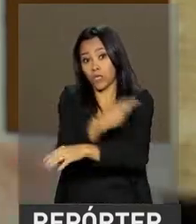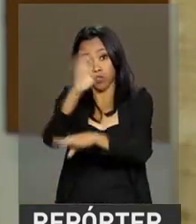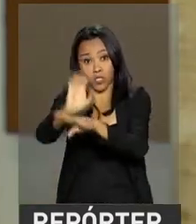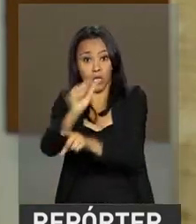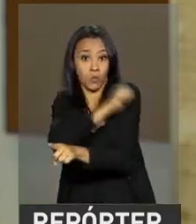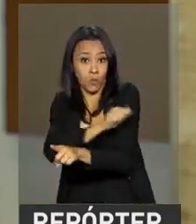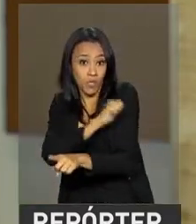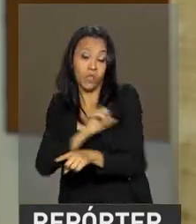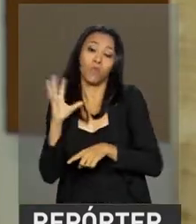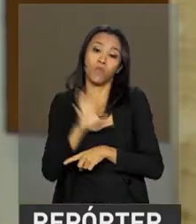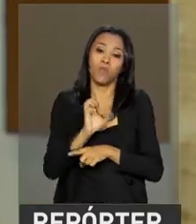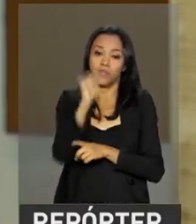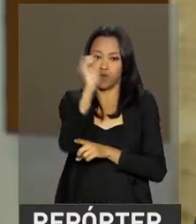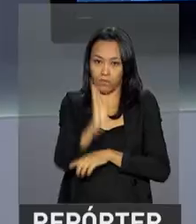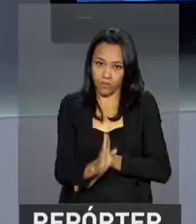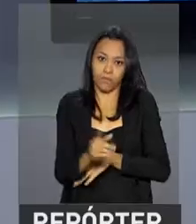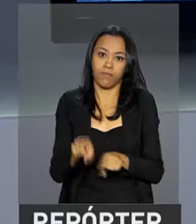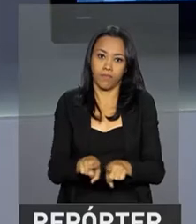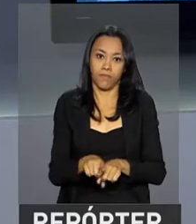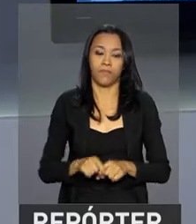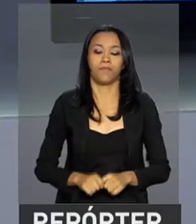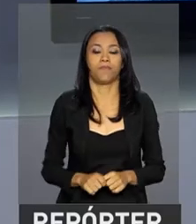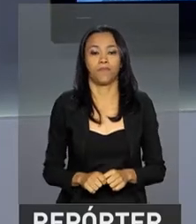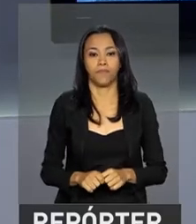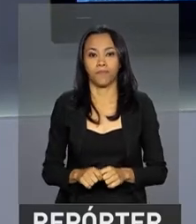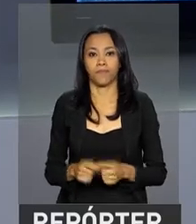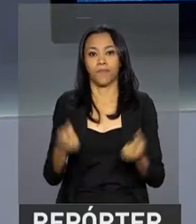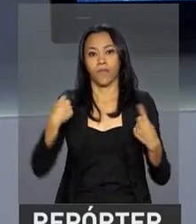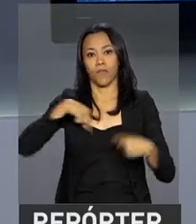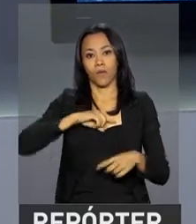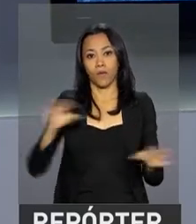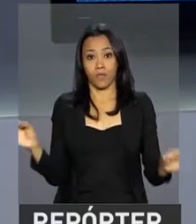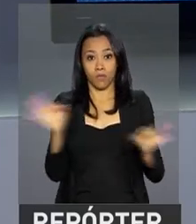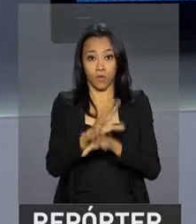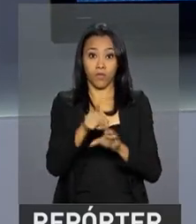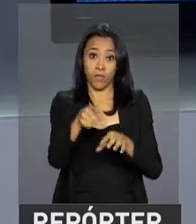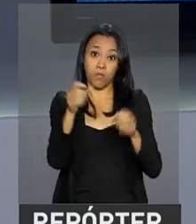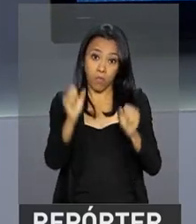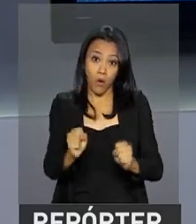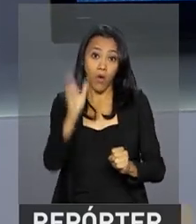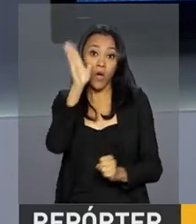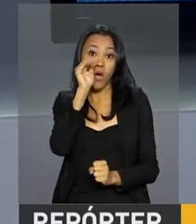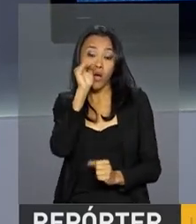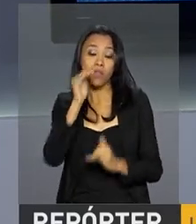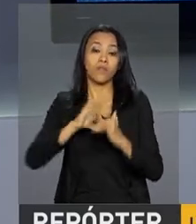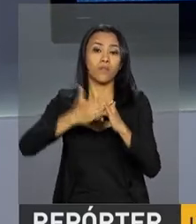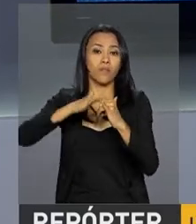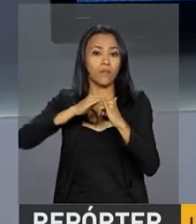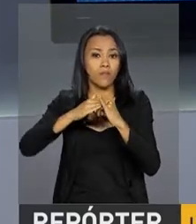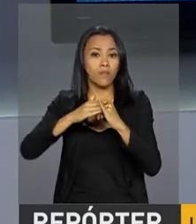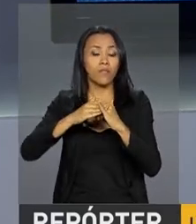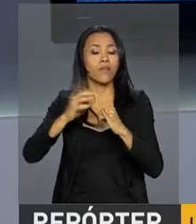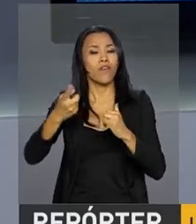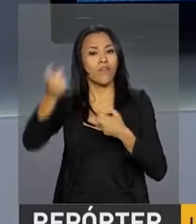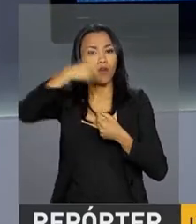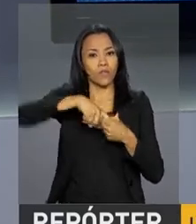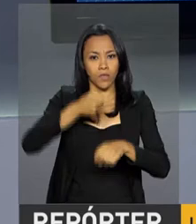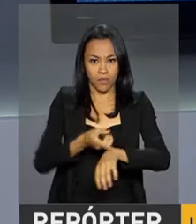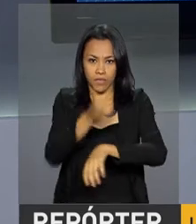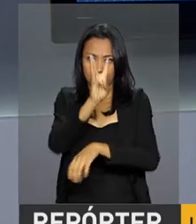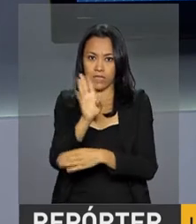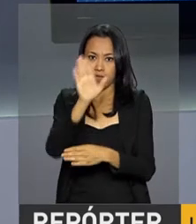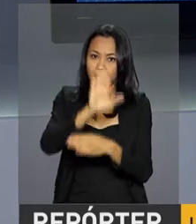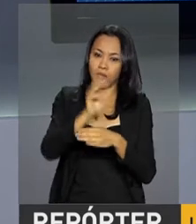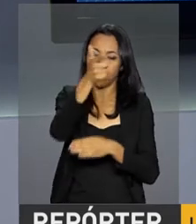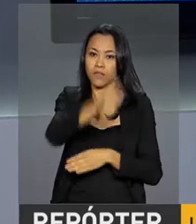pelo resto do país nós ficamos por aqui você pode rever as reportagens no youtube voltamos às três da tarde